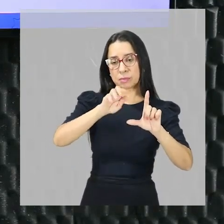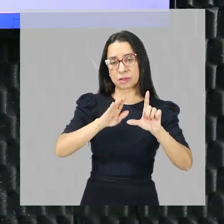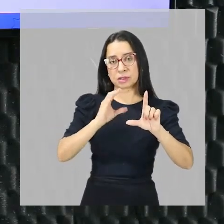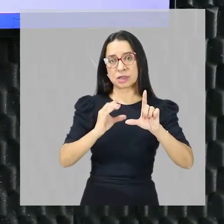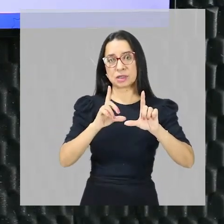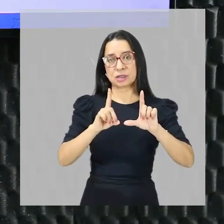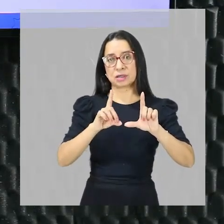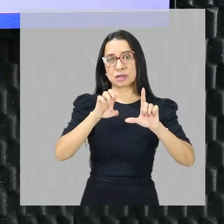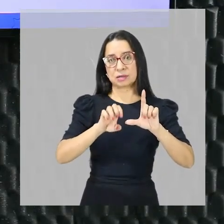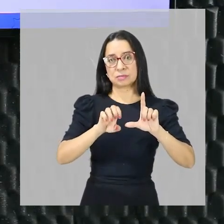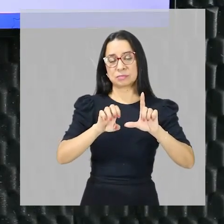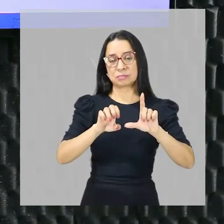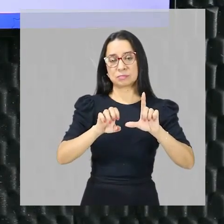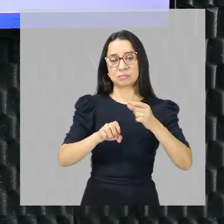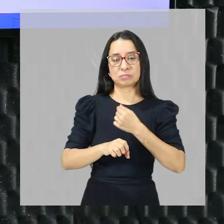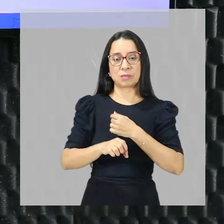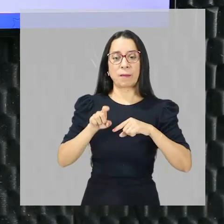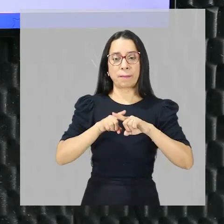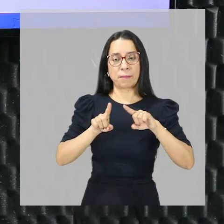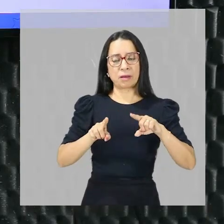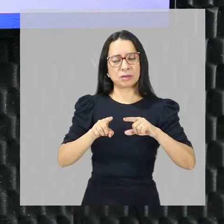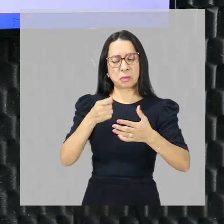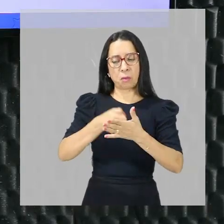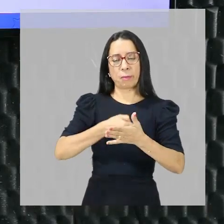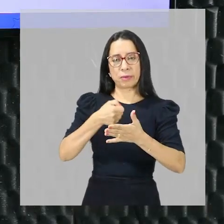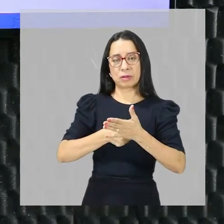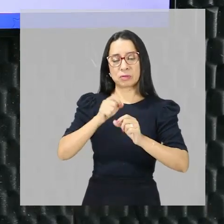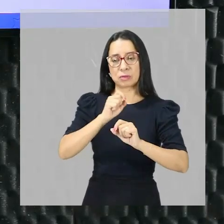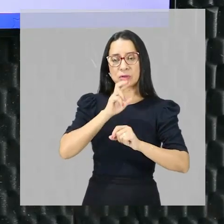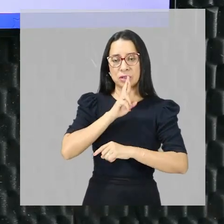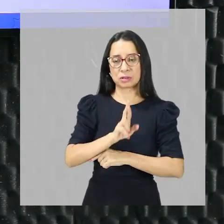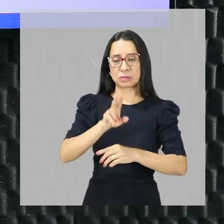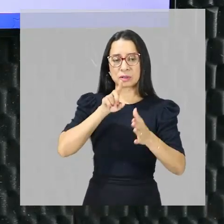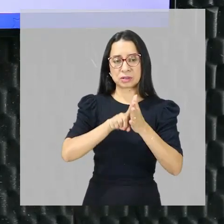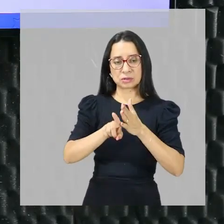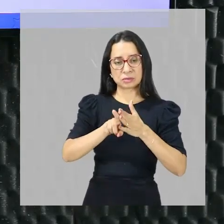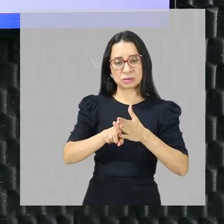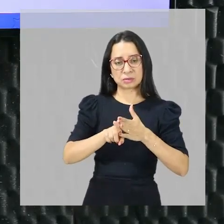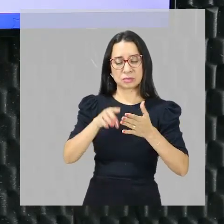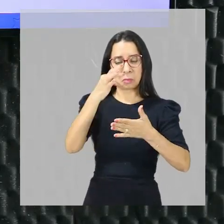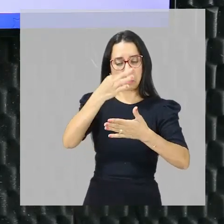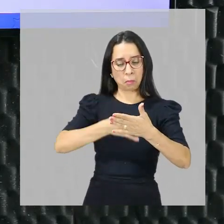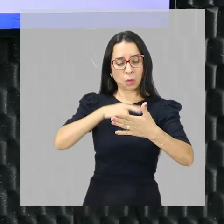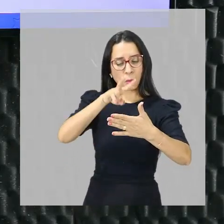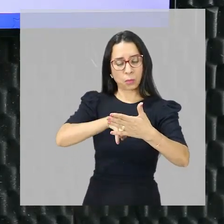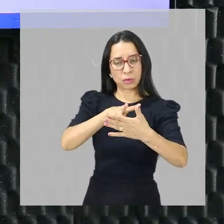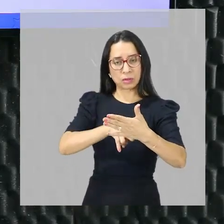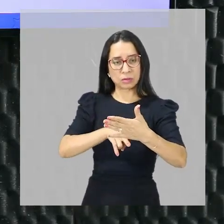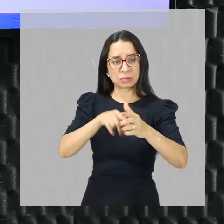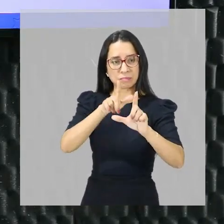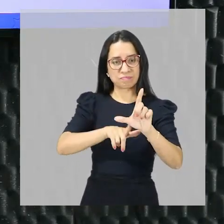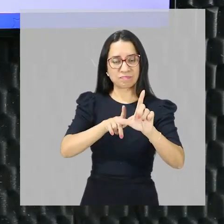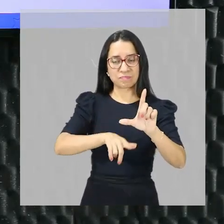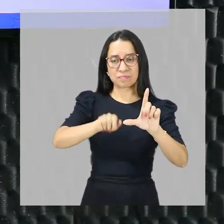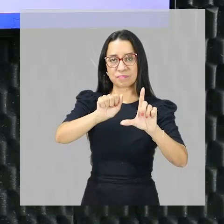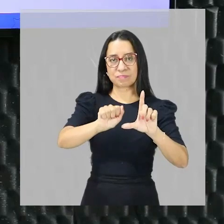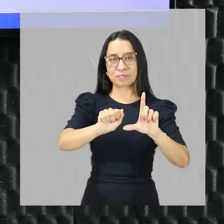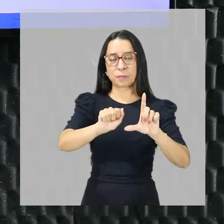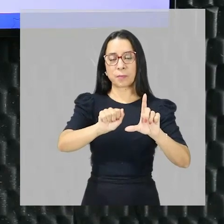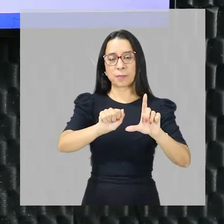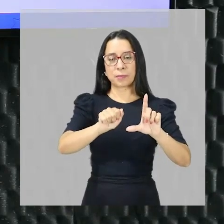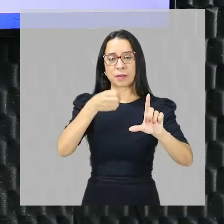o outro ocorre no Sul, tá certo? Mas não seria obrigatório para tu responder essa questão, gabarito, letra A. Beleza,